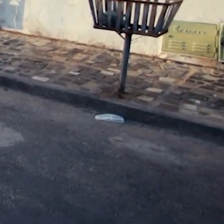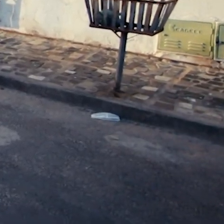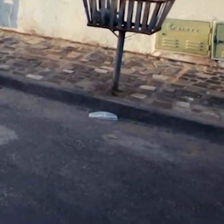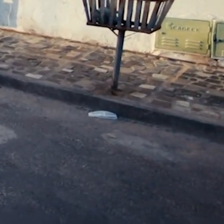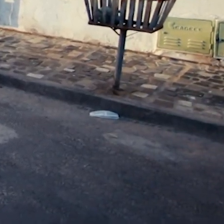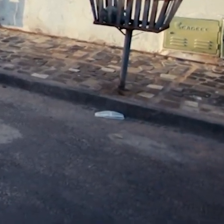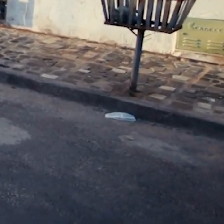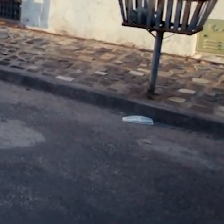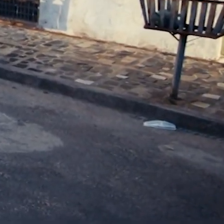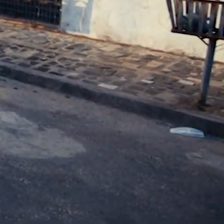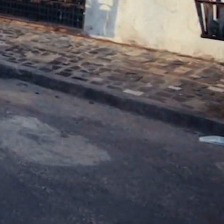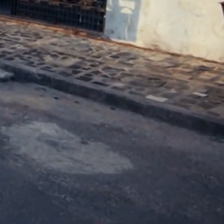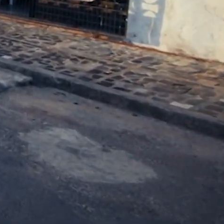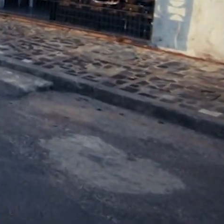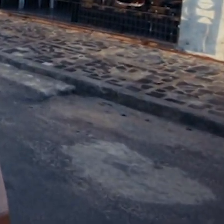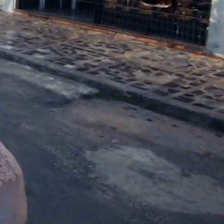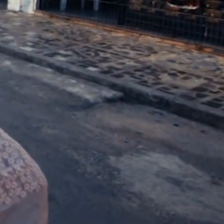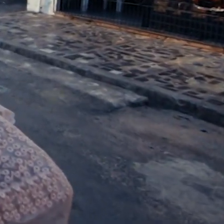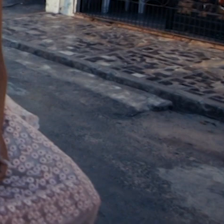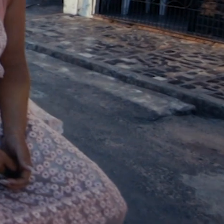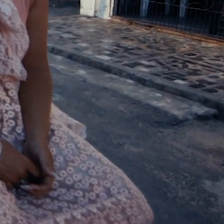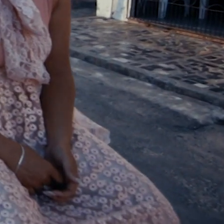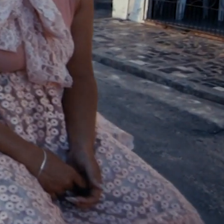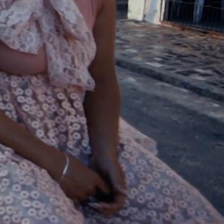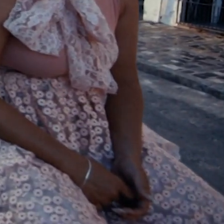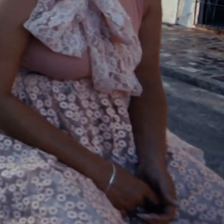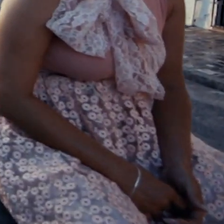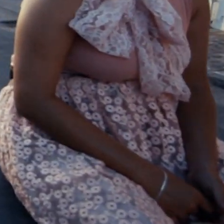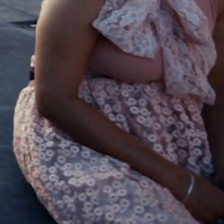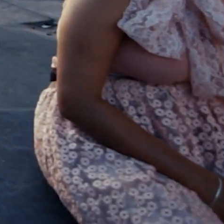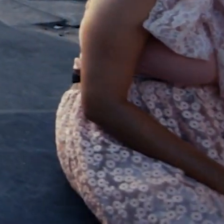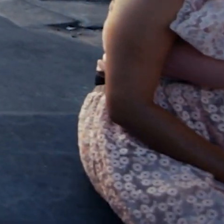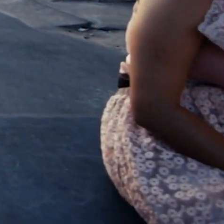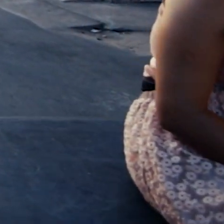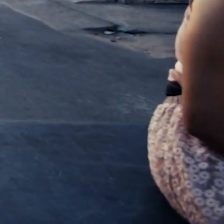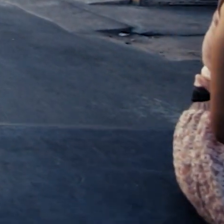Agora Amanda está sentada na mesa do lado direito.